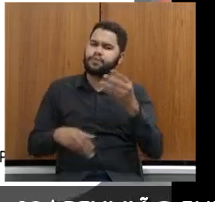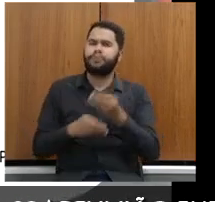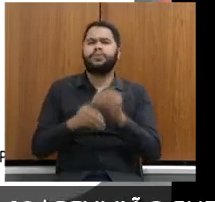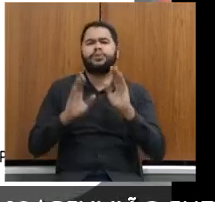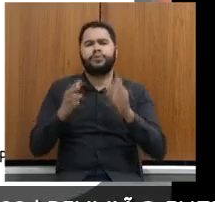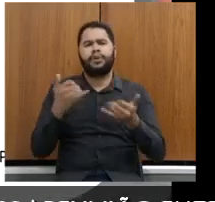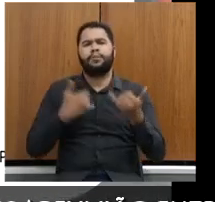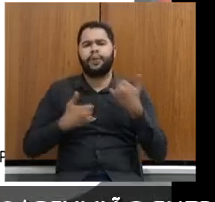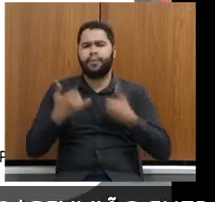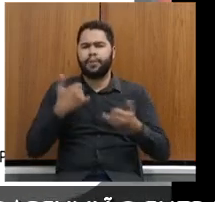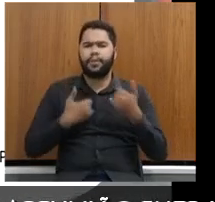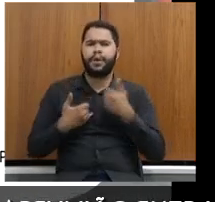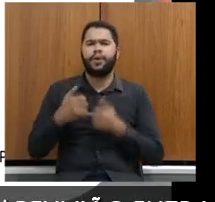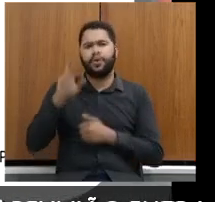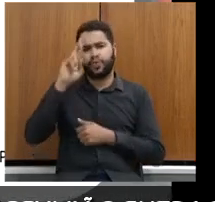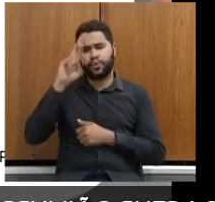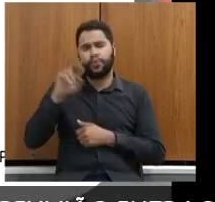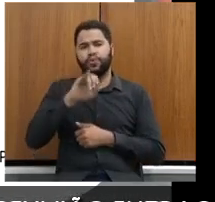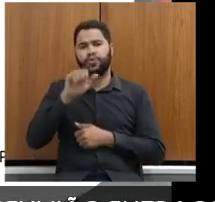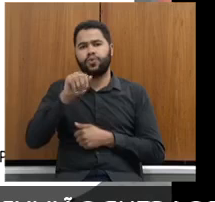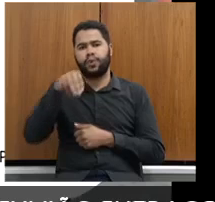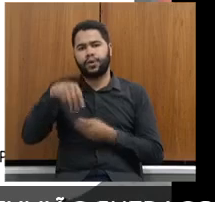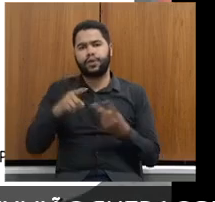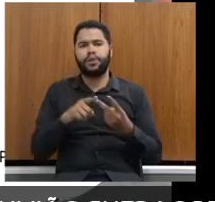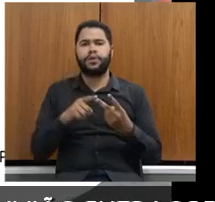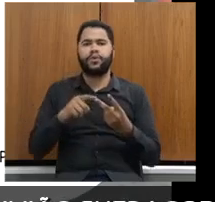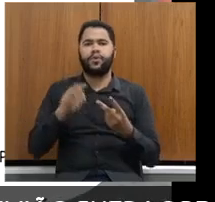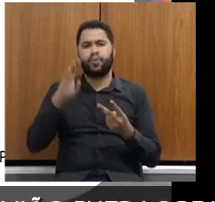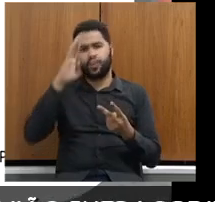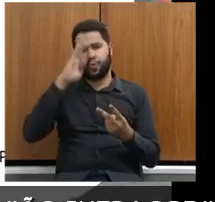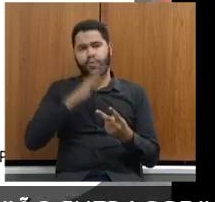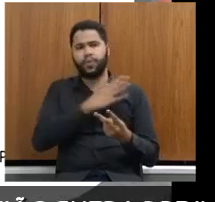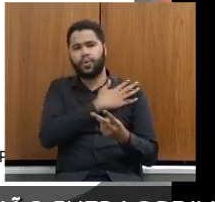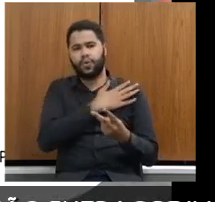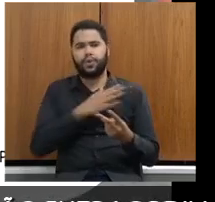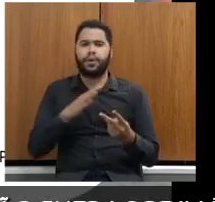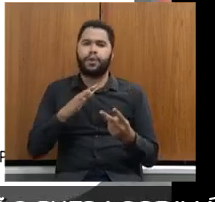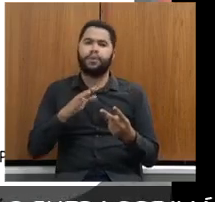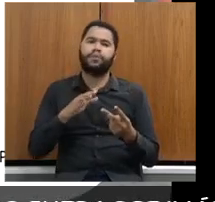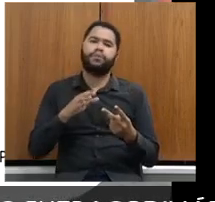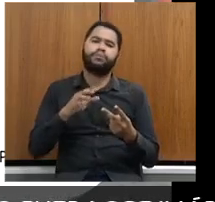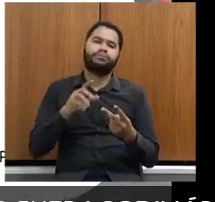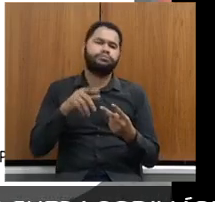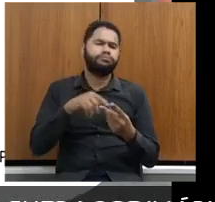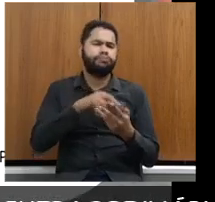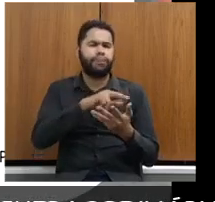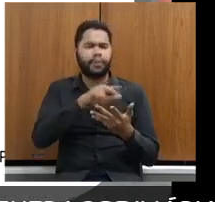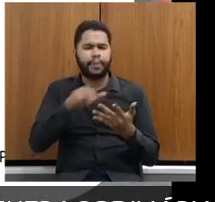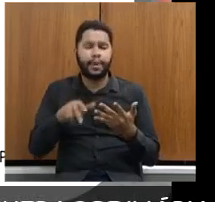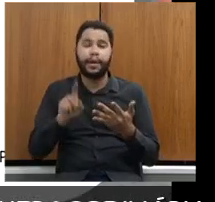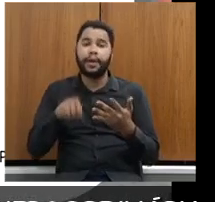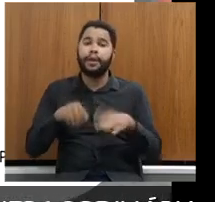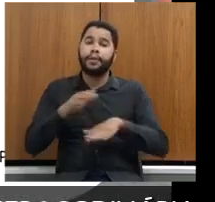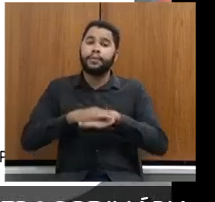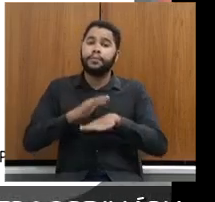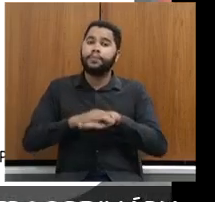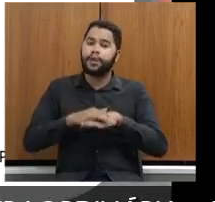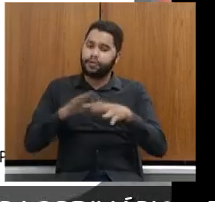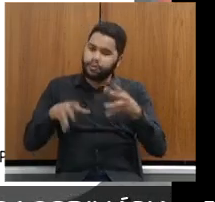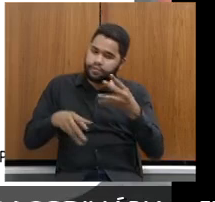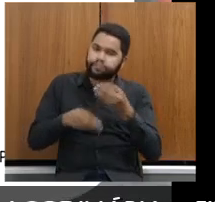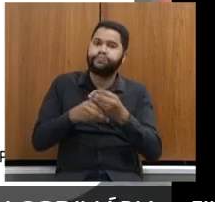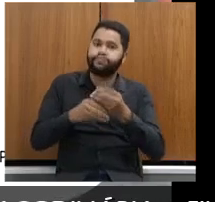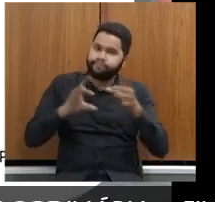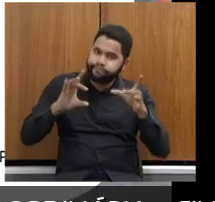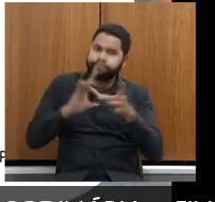gente é ouviu tanto falar aqui com o Doutor Joaquim o carona Rodrigo é o Coronel Estevo Então essa integração que ela tem sido realmente